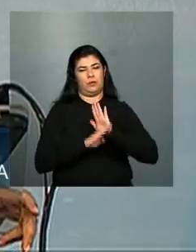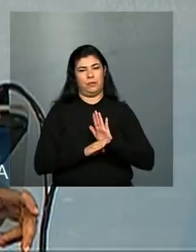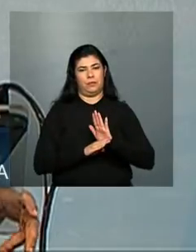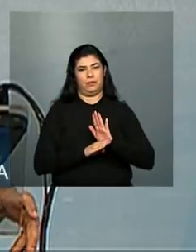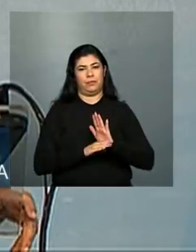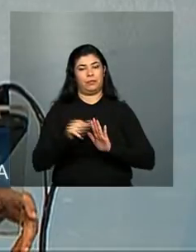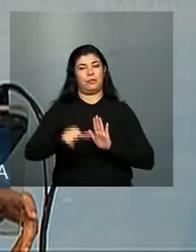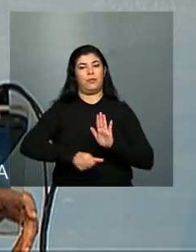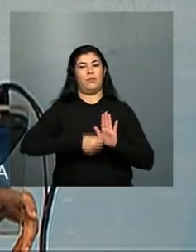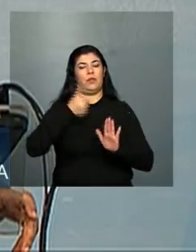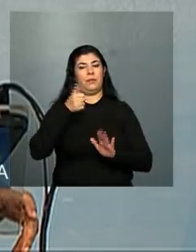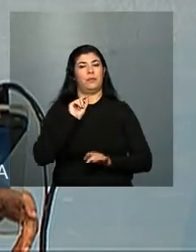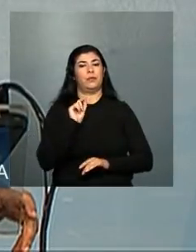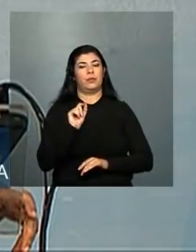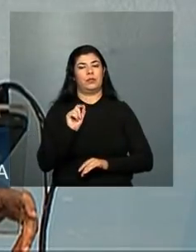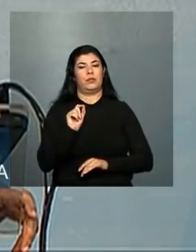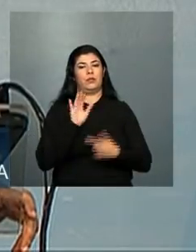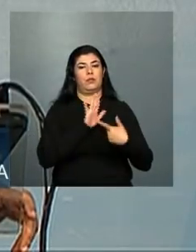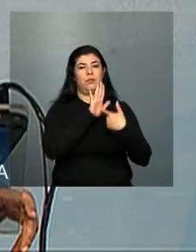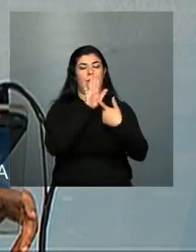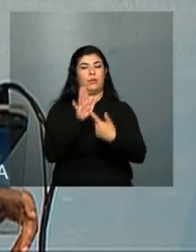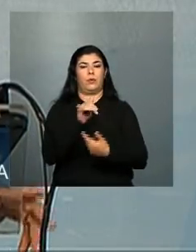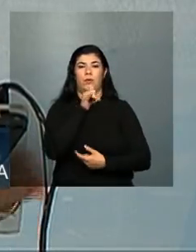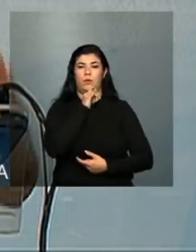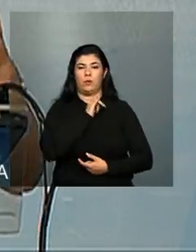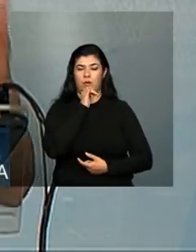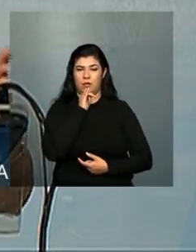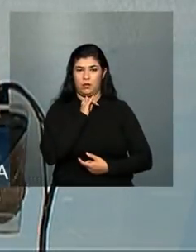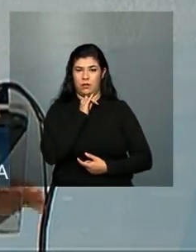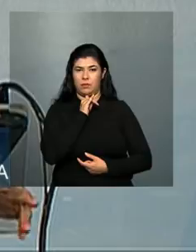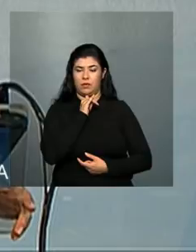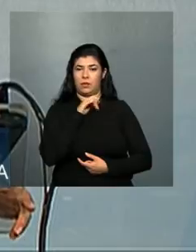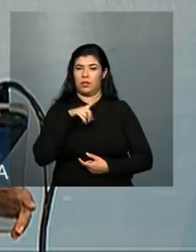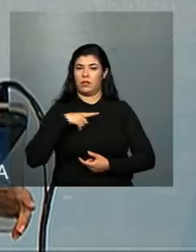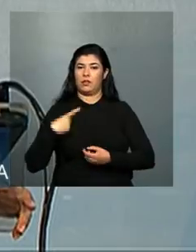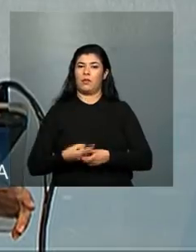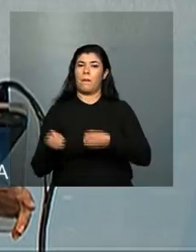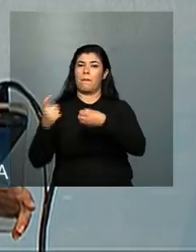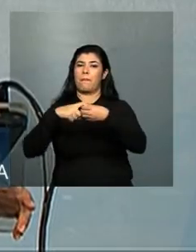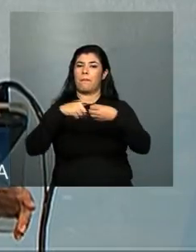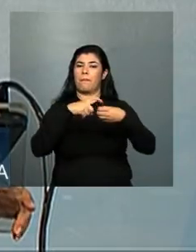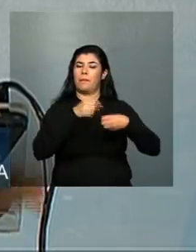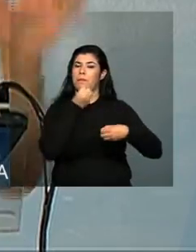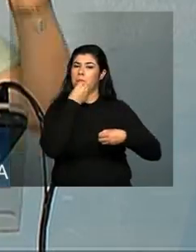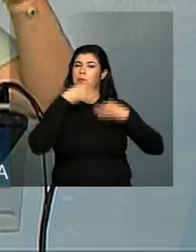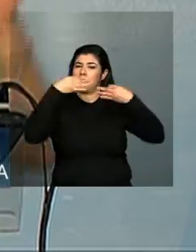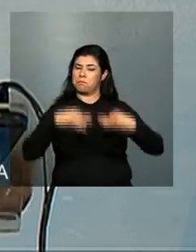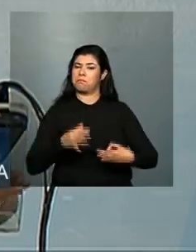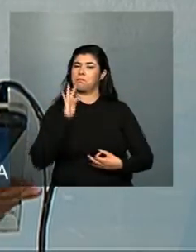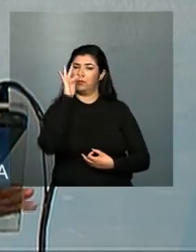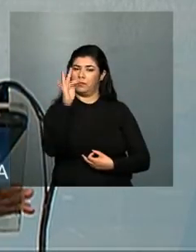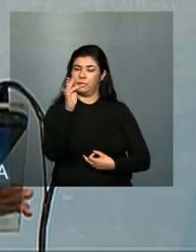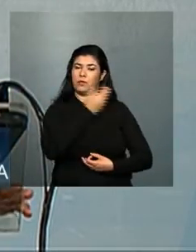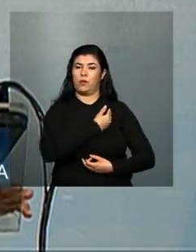Primeiro, porque aqui está um exemplo de uma parceria bem-sucedida. O